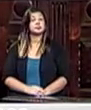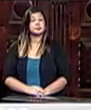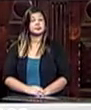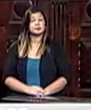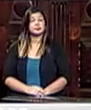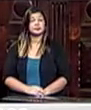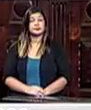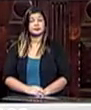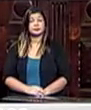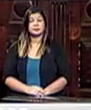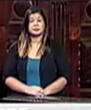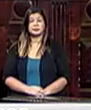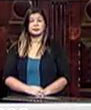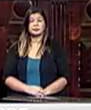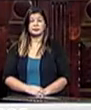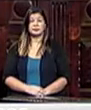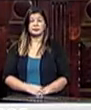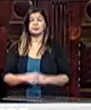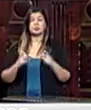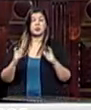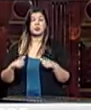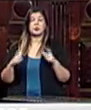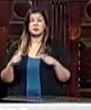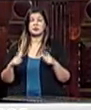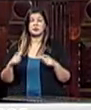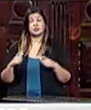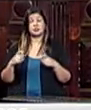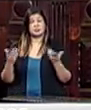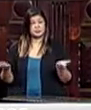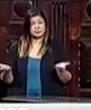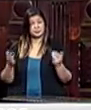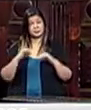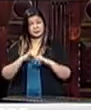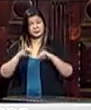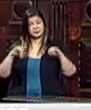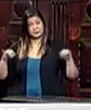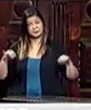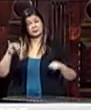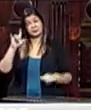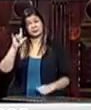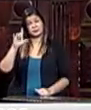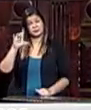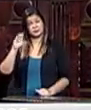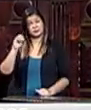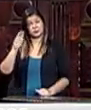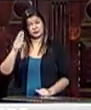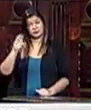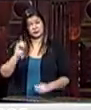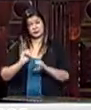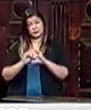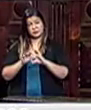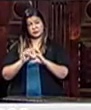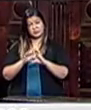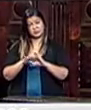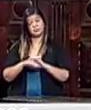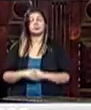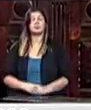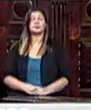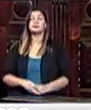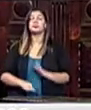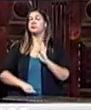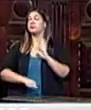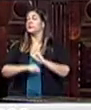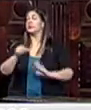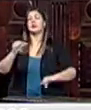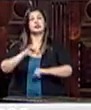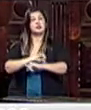Lauro Jardim, da onde? Da Globo. Qual foi o canal de televisão que primeiro